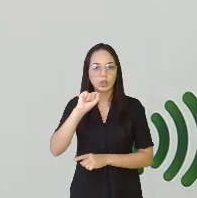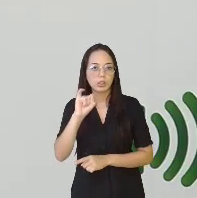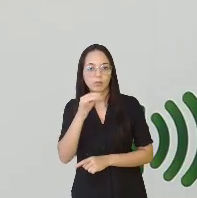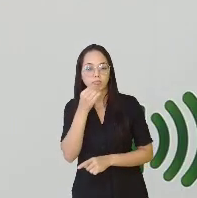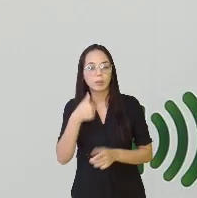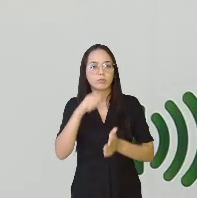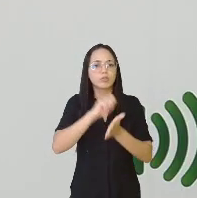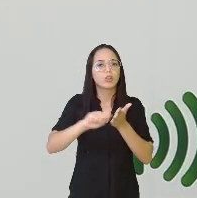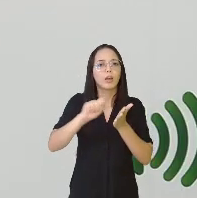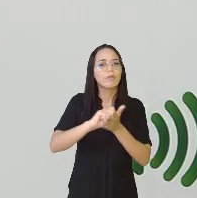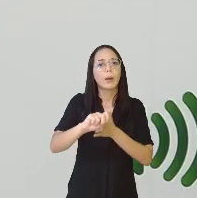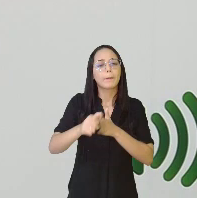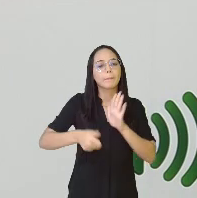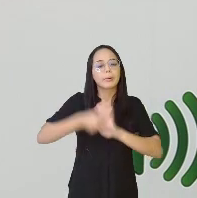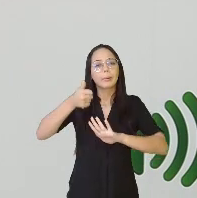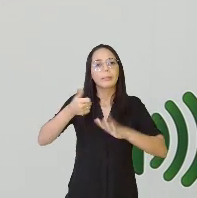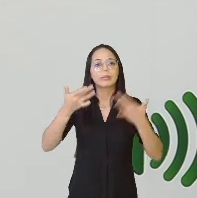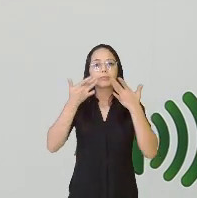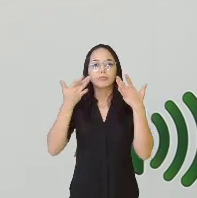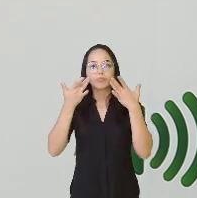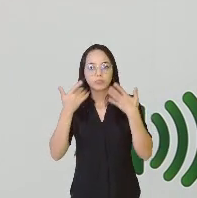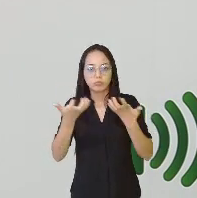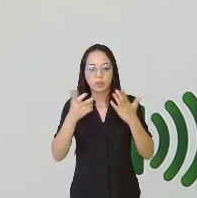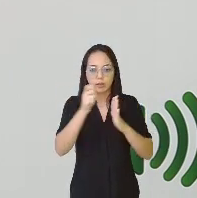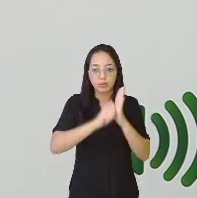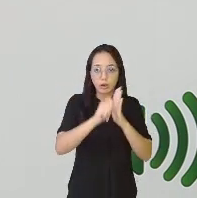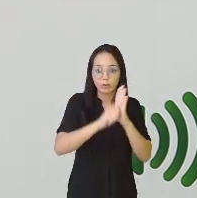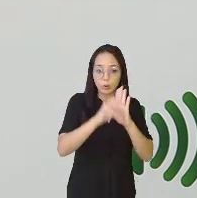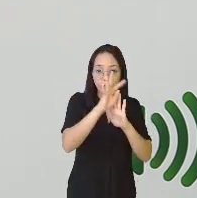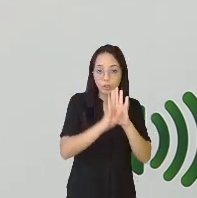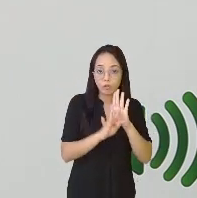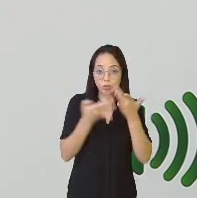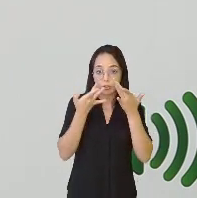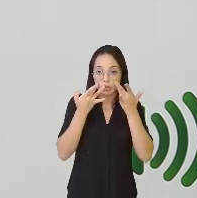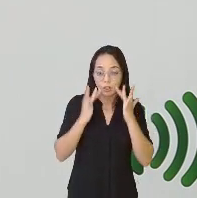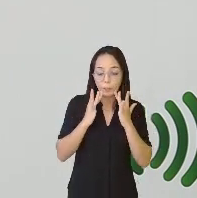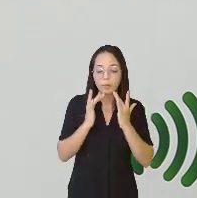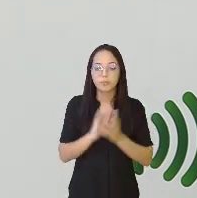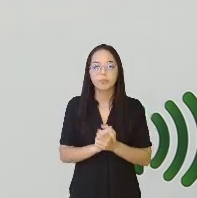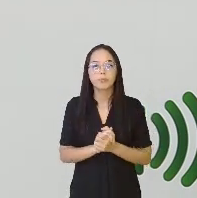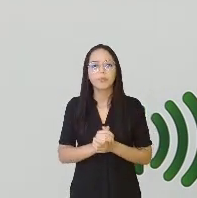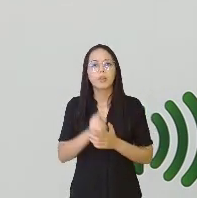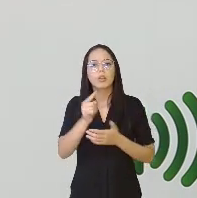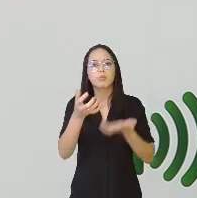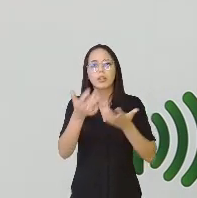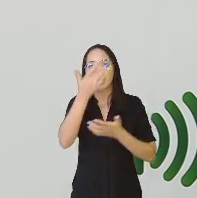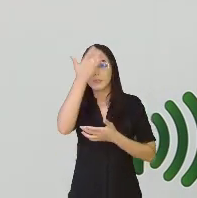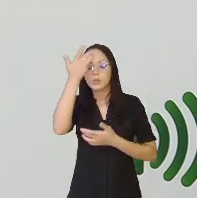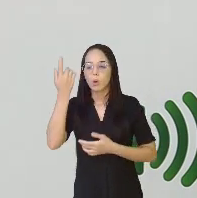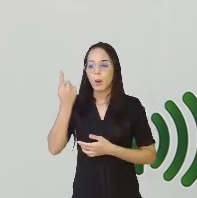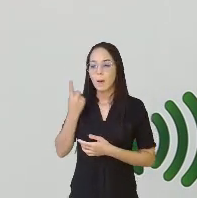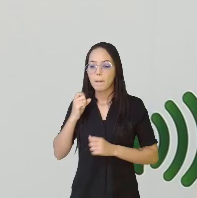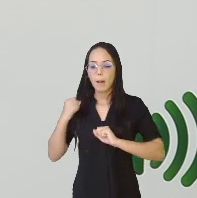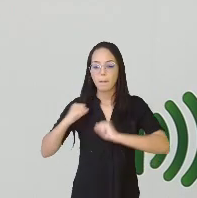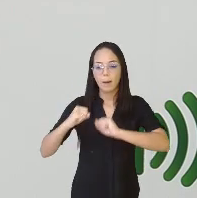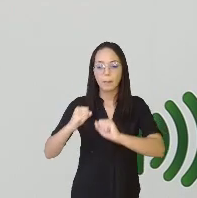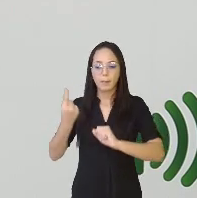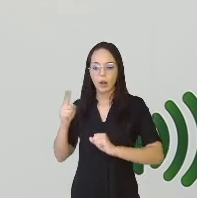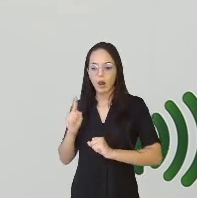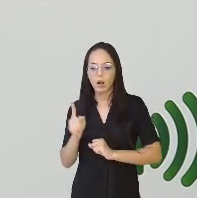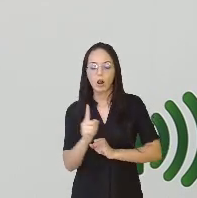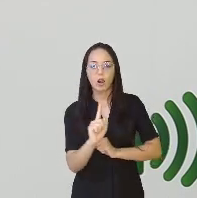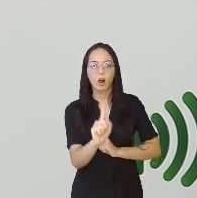escrever a sua primeira peça teatral, você quer escrever um texto dramático, e naquela cena você quer que a pessoa entre correndo, você vai escrever